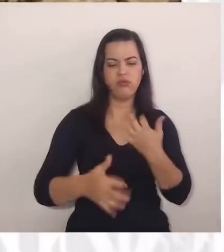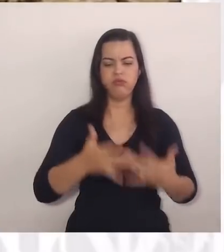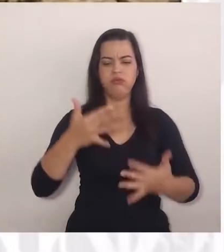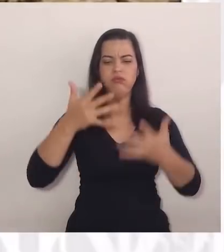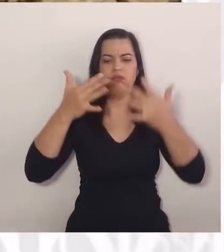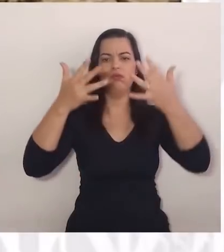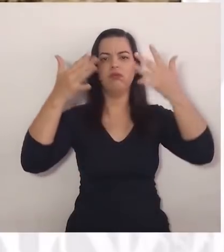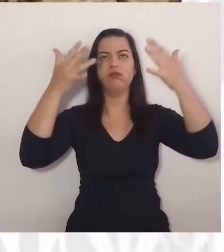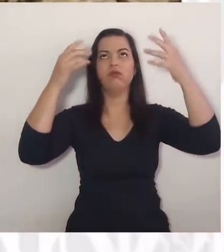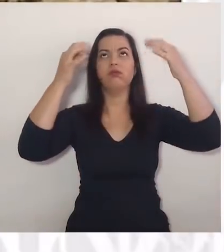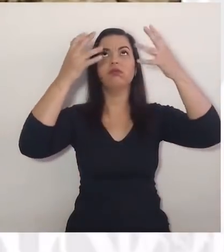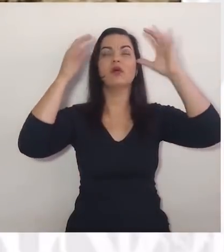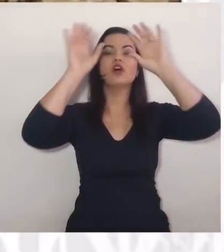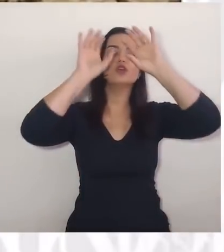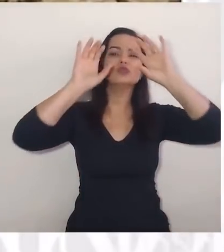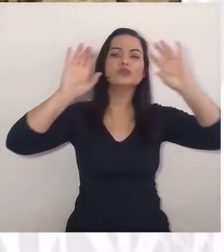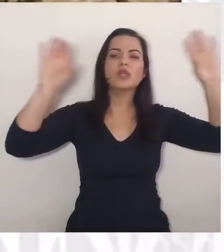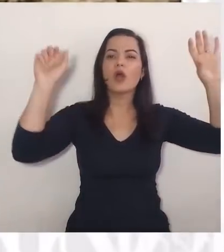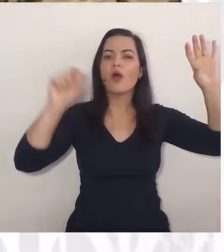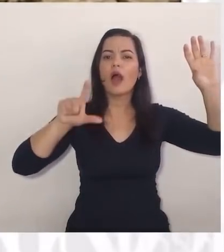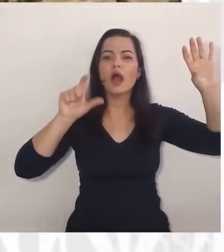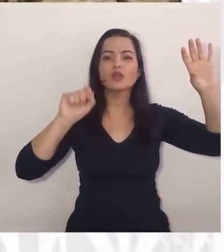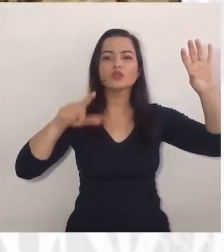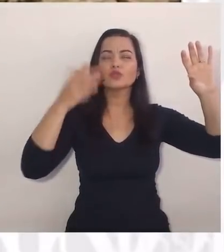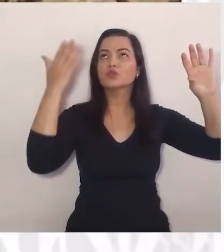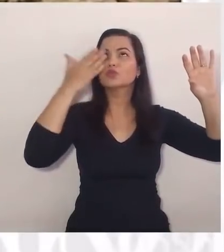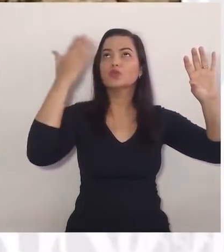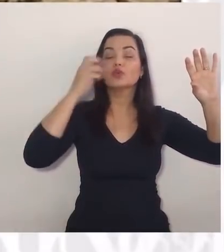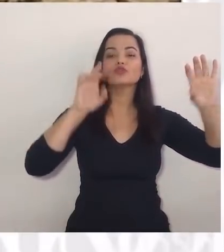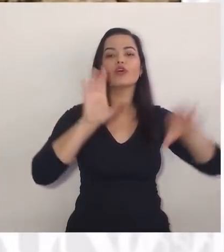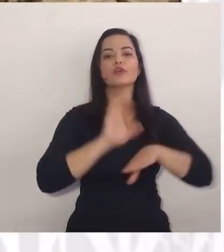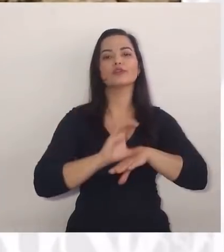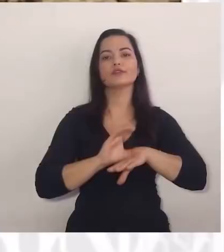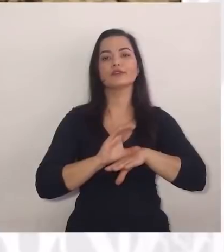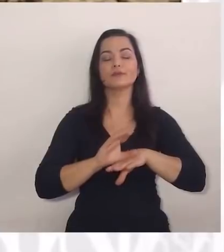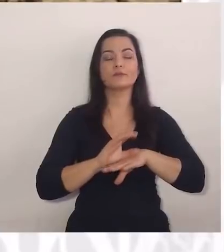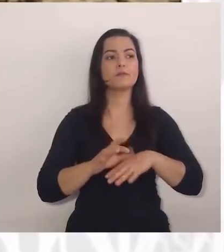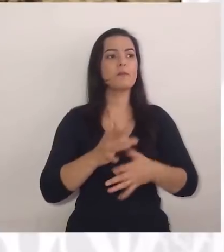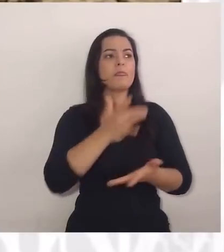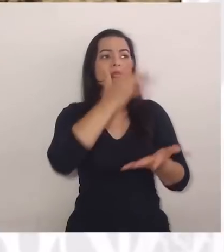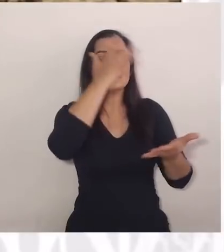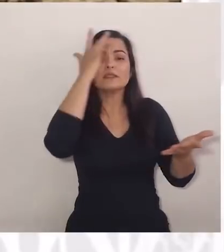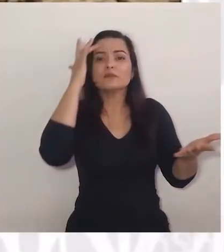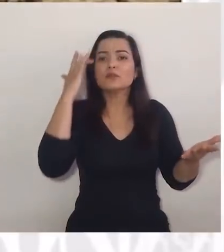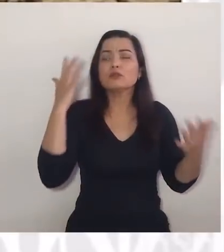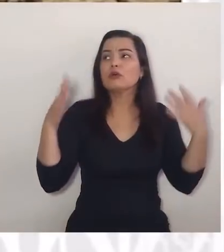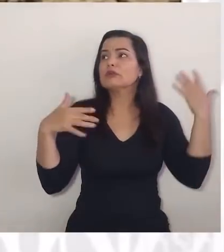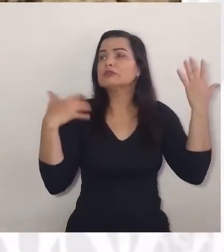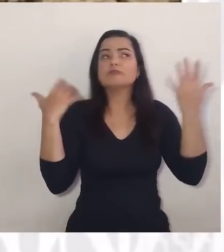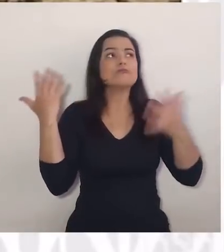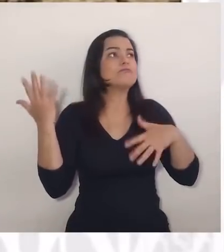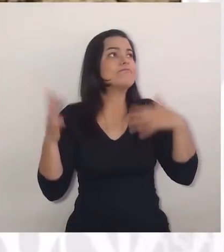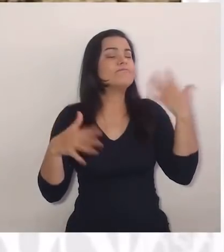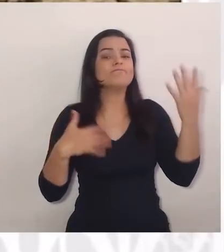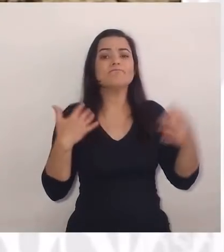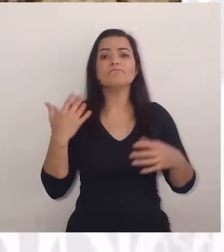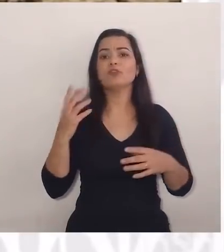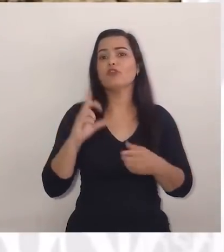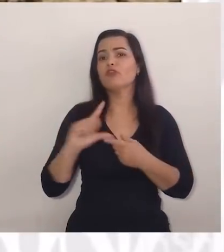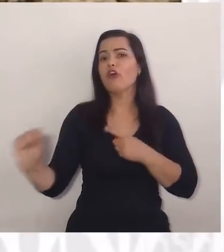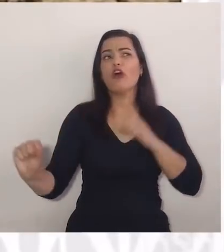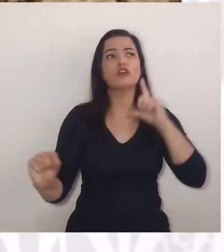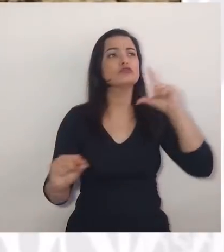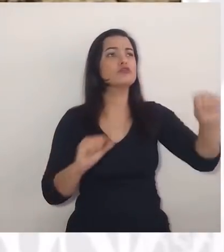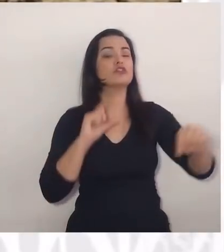céu bordado de azul. Os habitantes dos vilarejos, desnorteados, fugiam para as